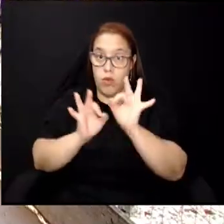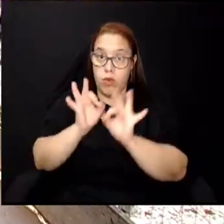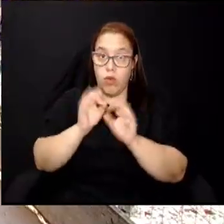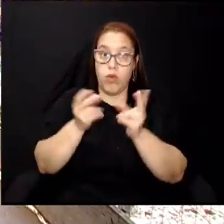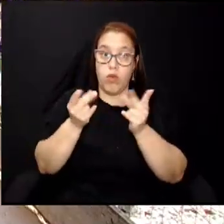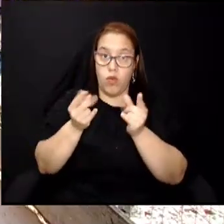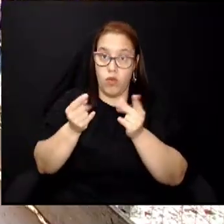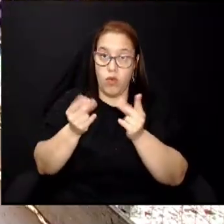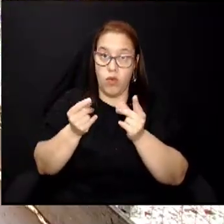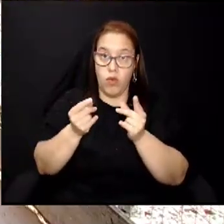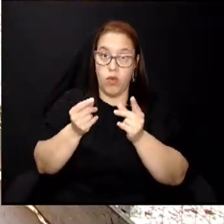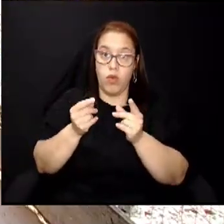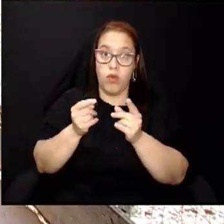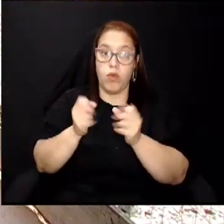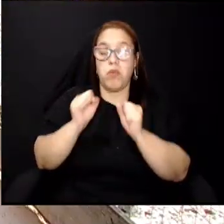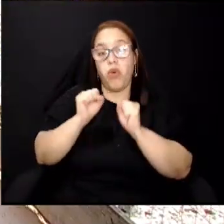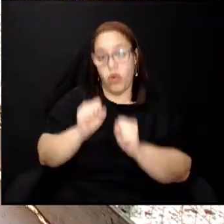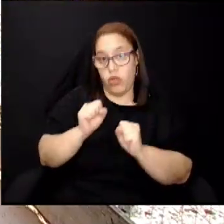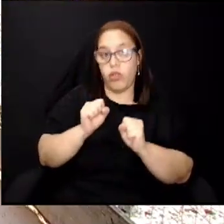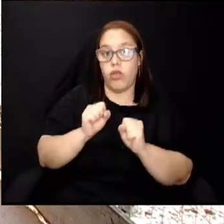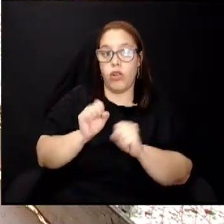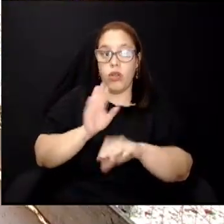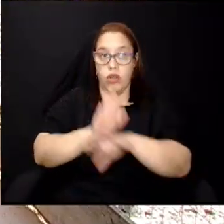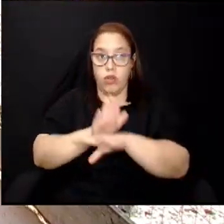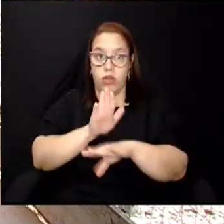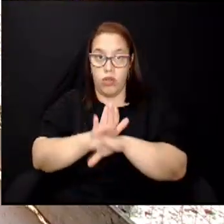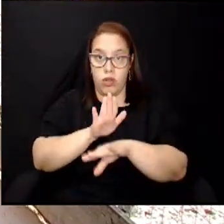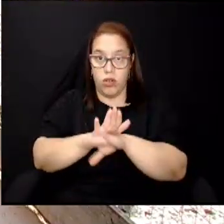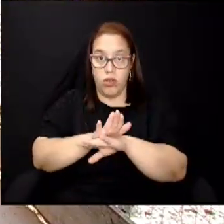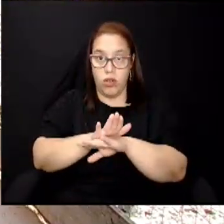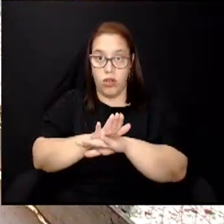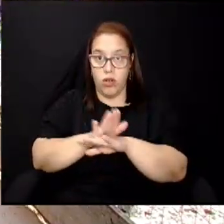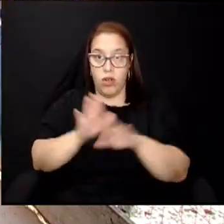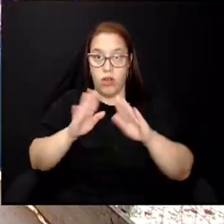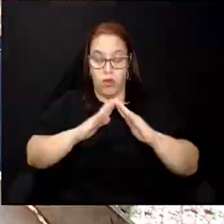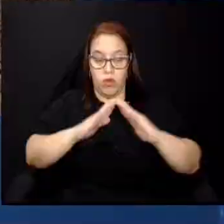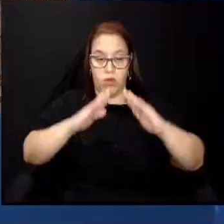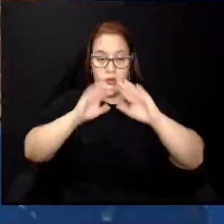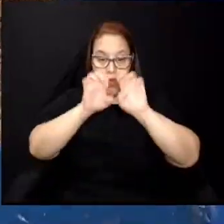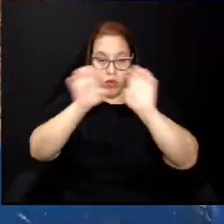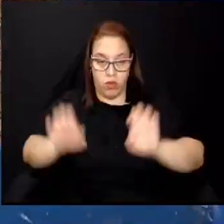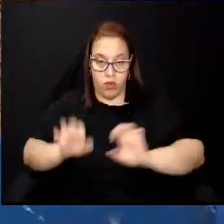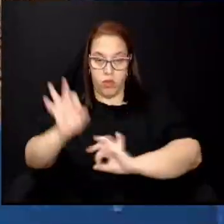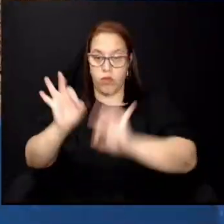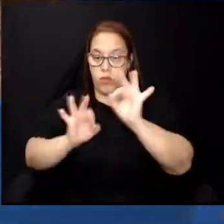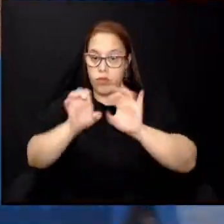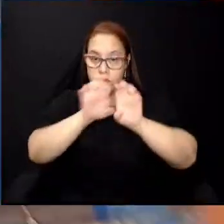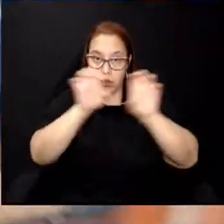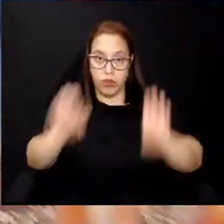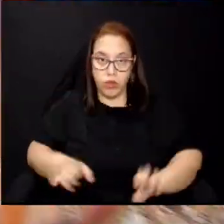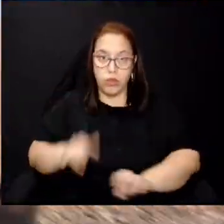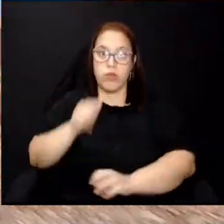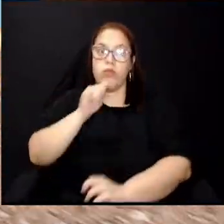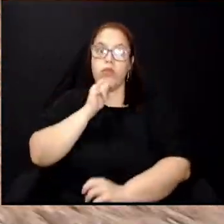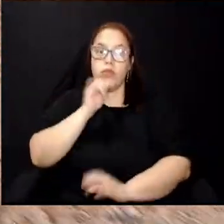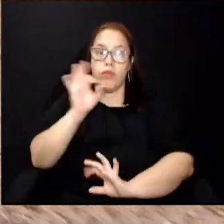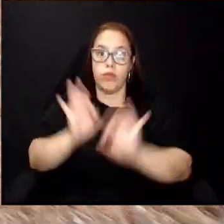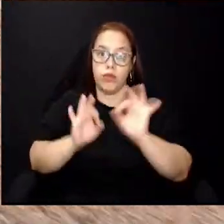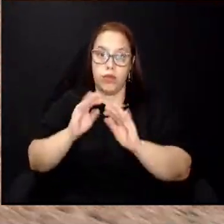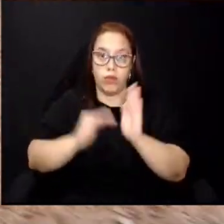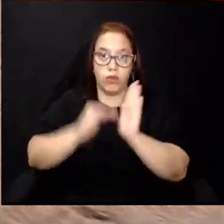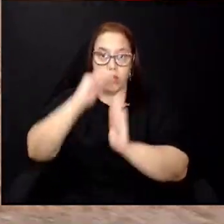ele pode ajudá-lo na hora de montar essa estrutura, organizar a estrutura, por exemplo, organizar o tamanho e a altura de